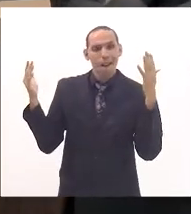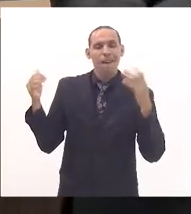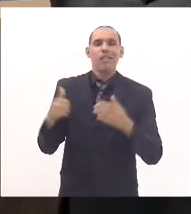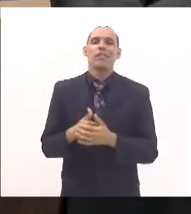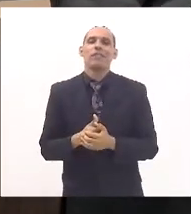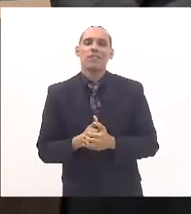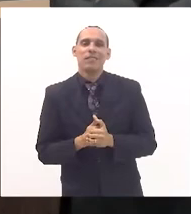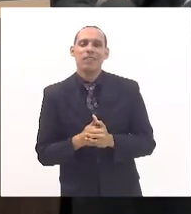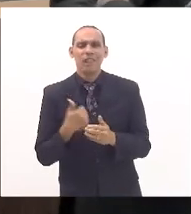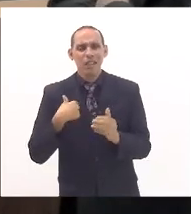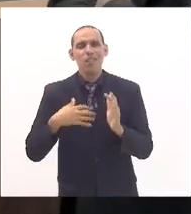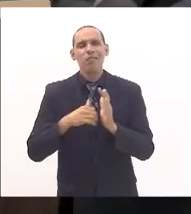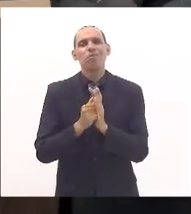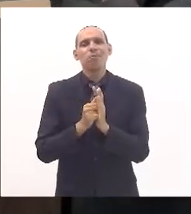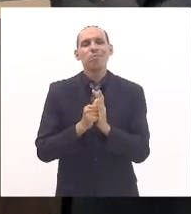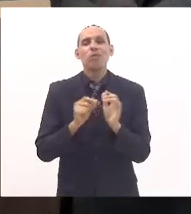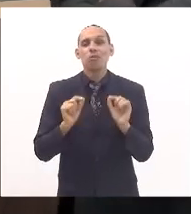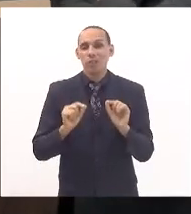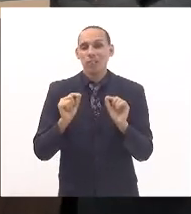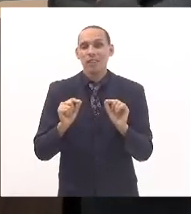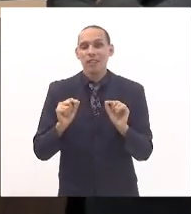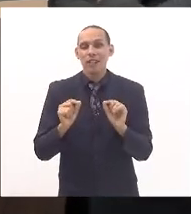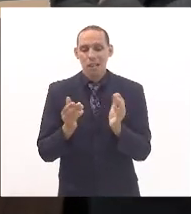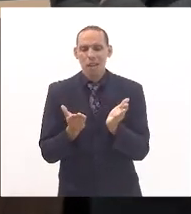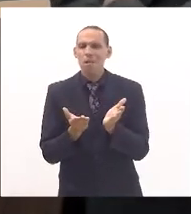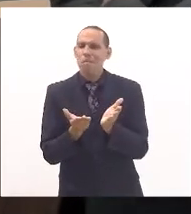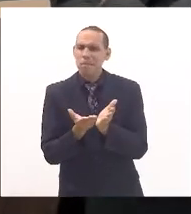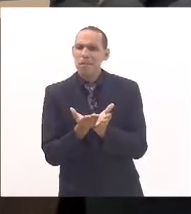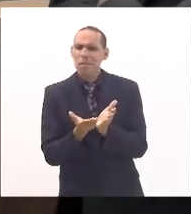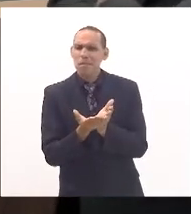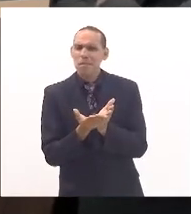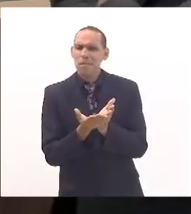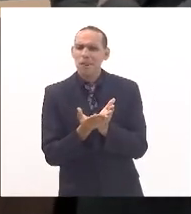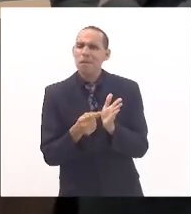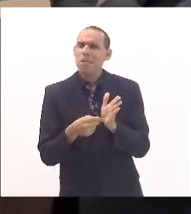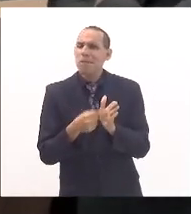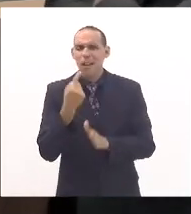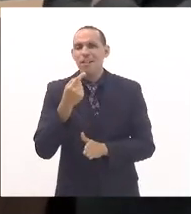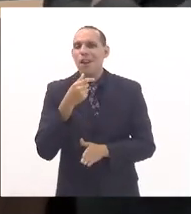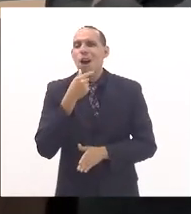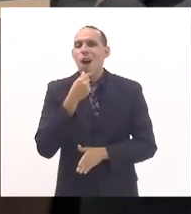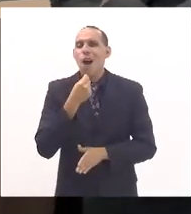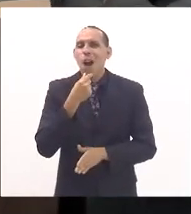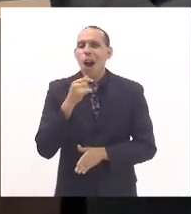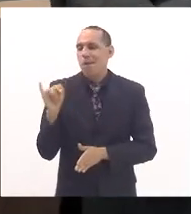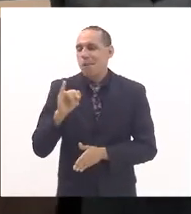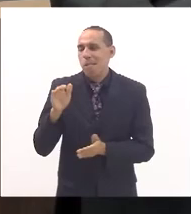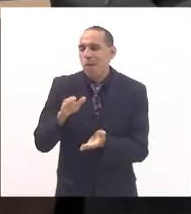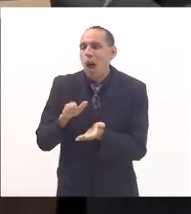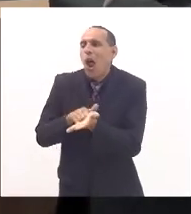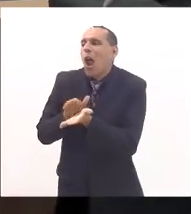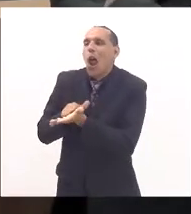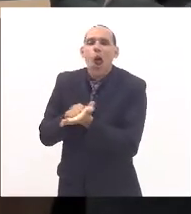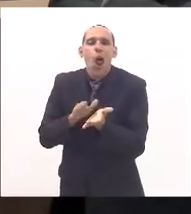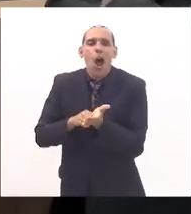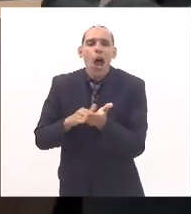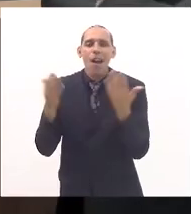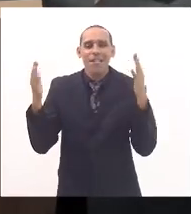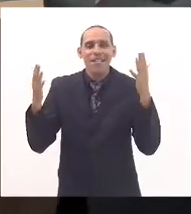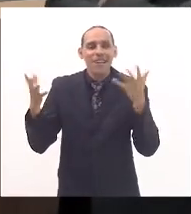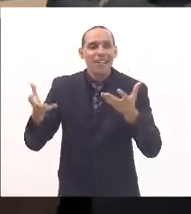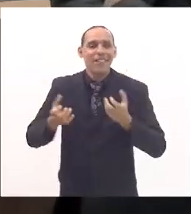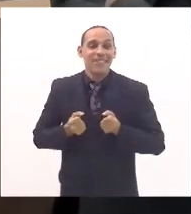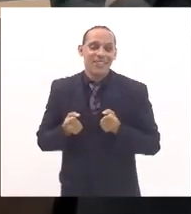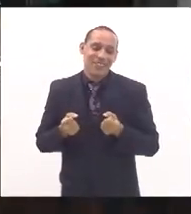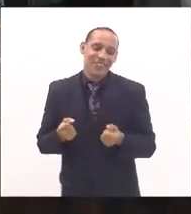eu registrei que, desde a Bíblia, é a primeira vez que um cobrador de tributo é aplaudido. Muito obrigado,